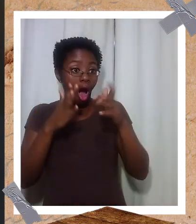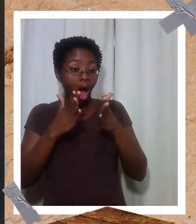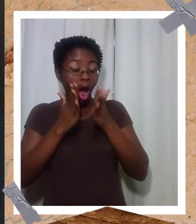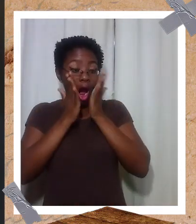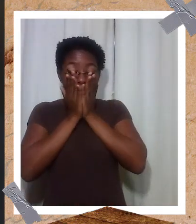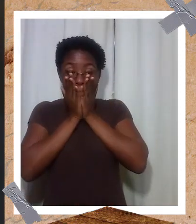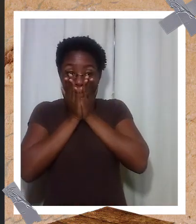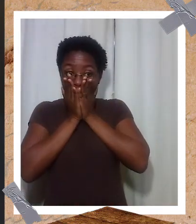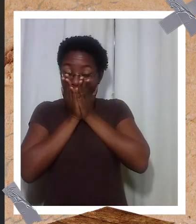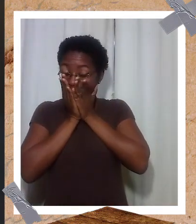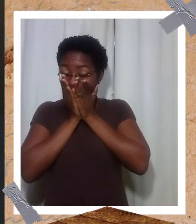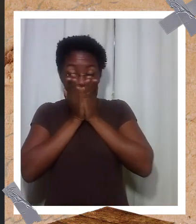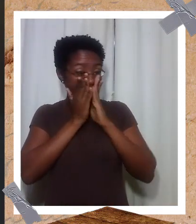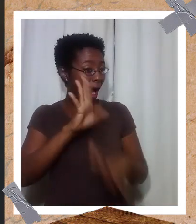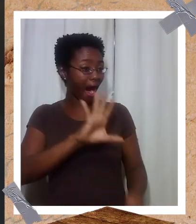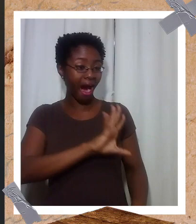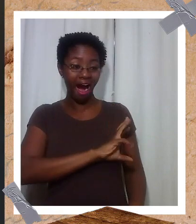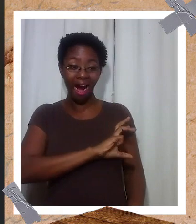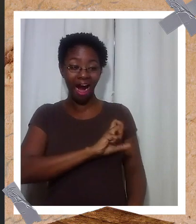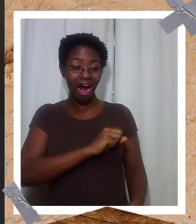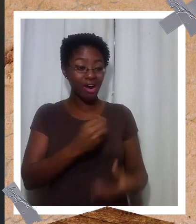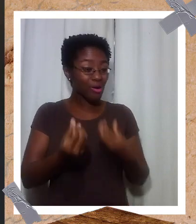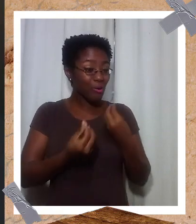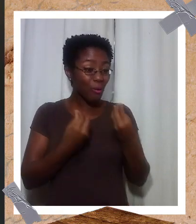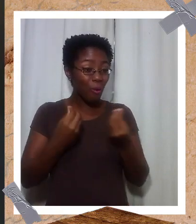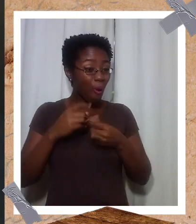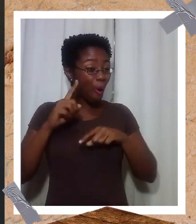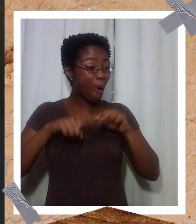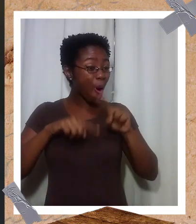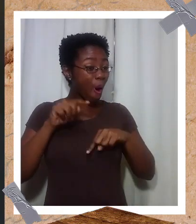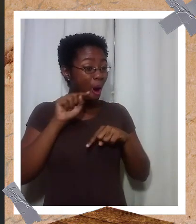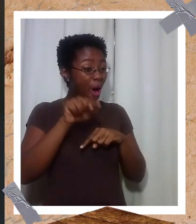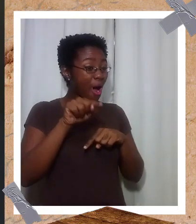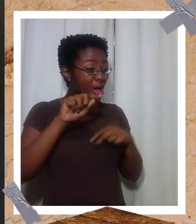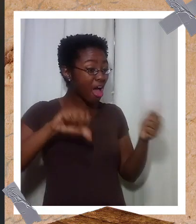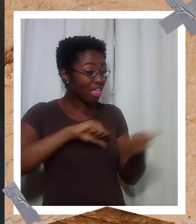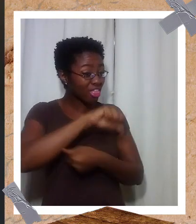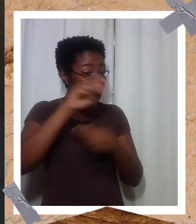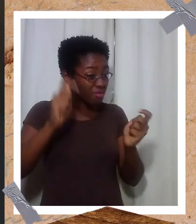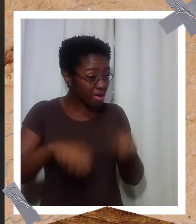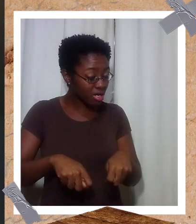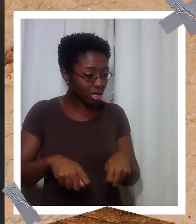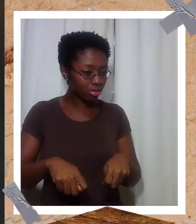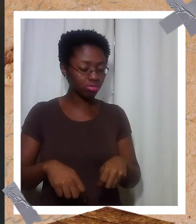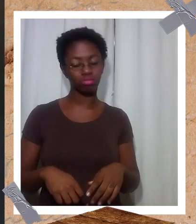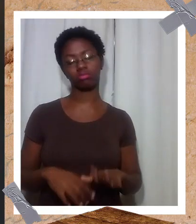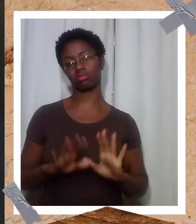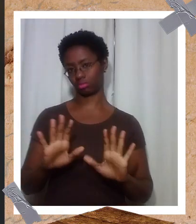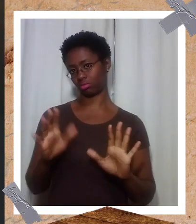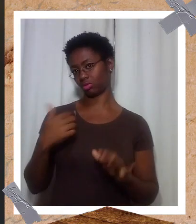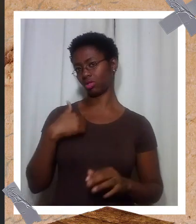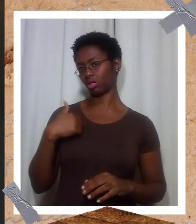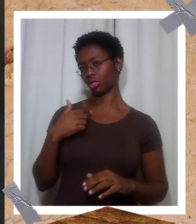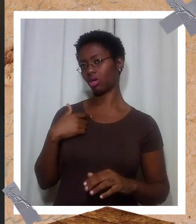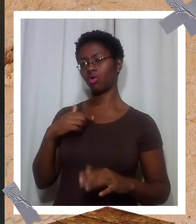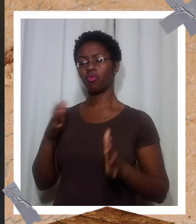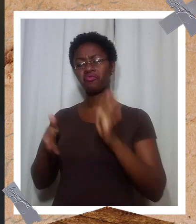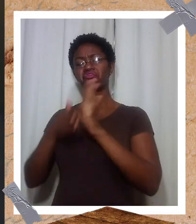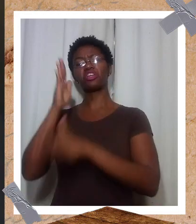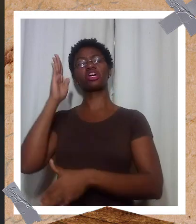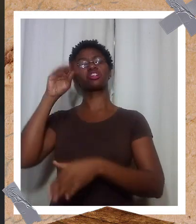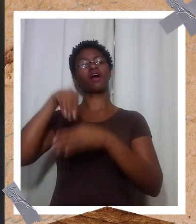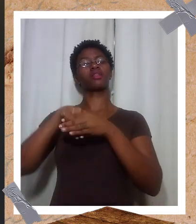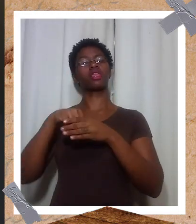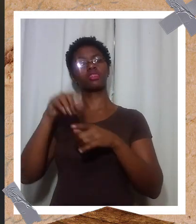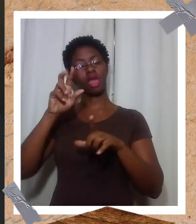elas ficam encantadas com aquele objeto assim, de transformação. Falo para elas que no primeiro momento eu viajava na leitura,